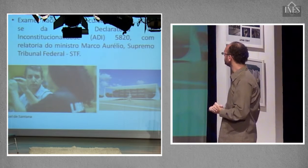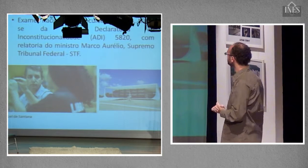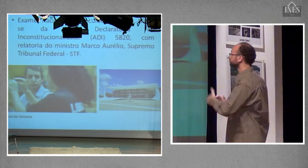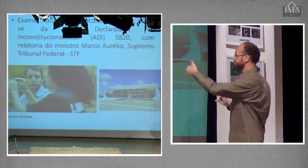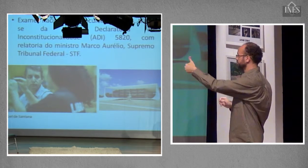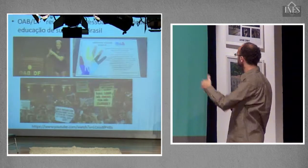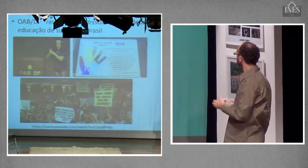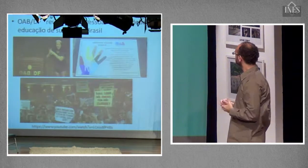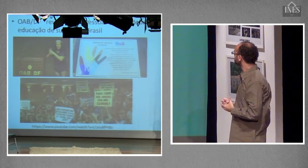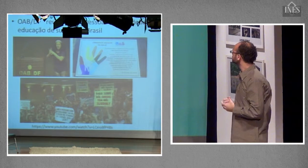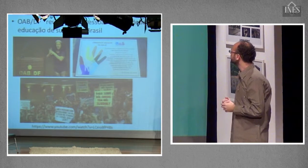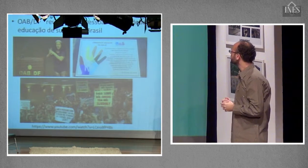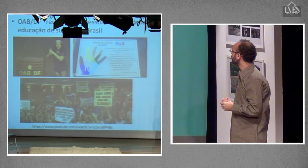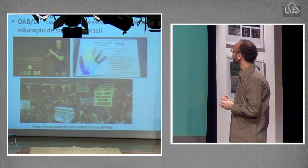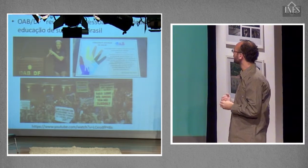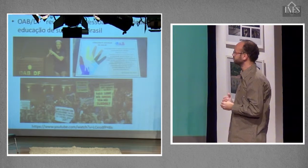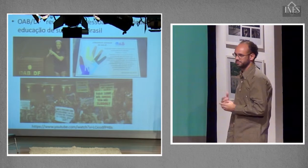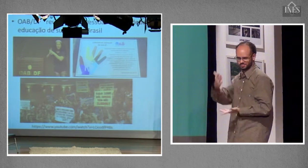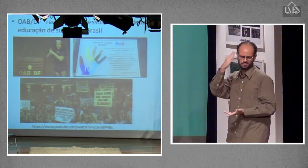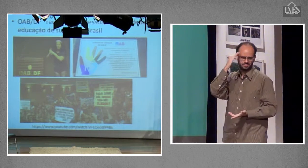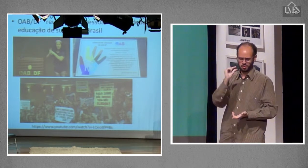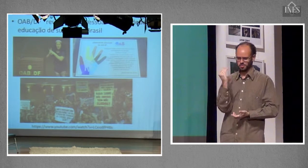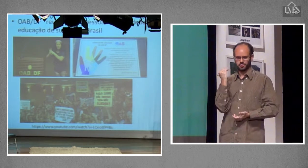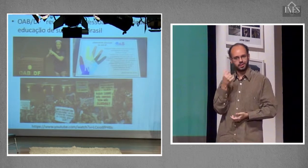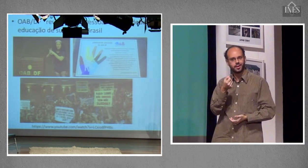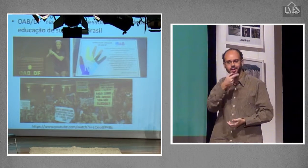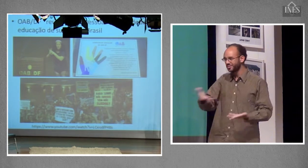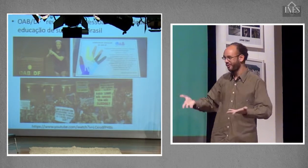muito trabalho para ser detalhado e decorrido.